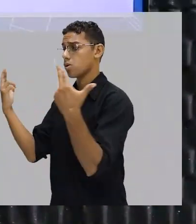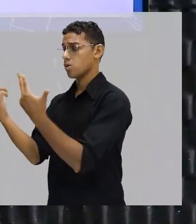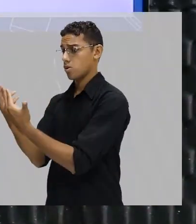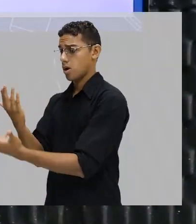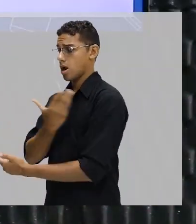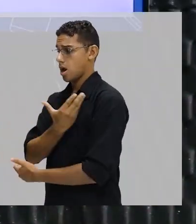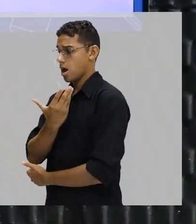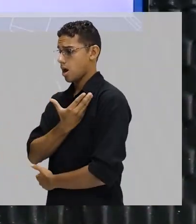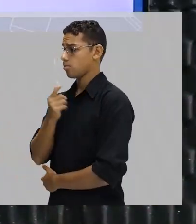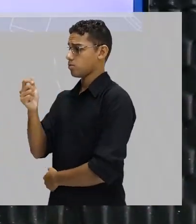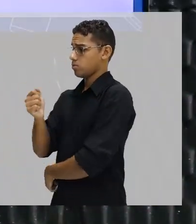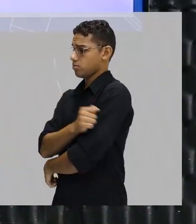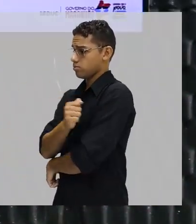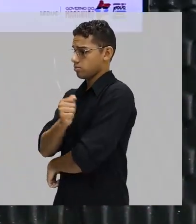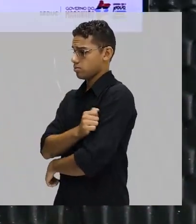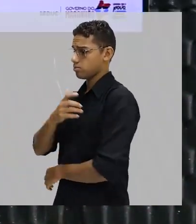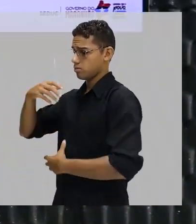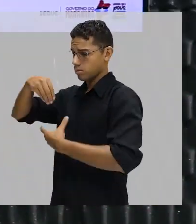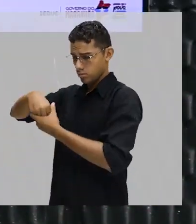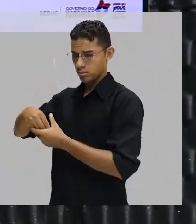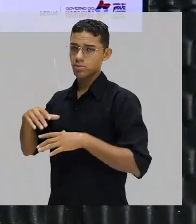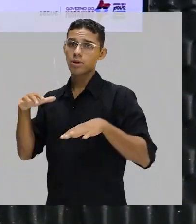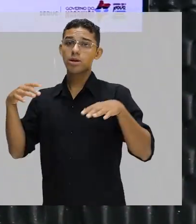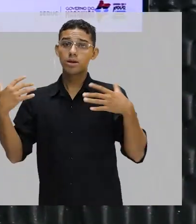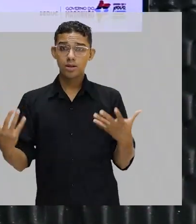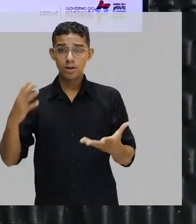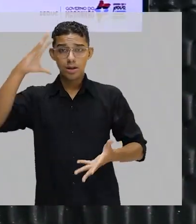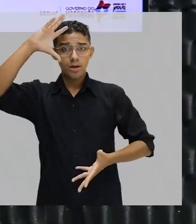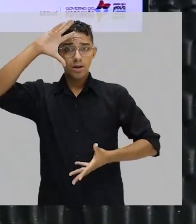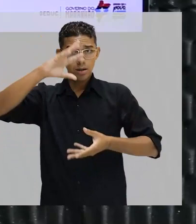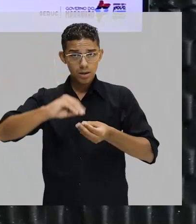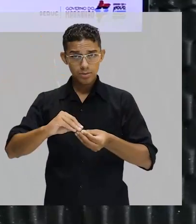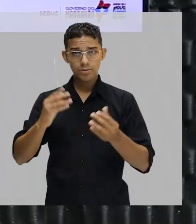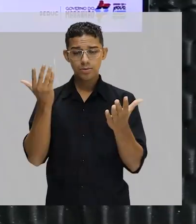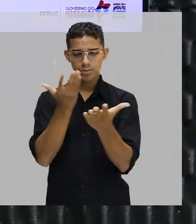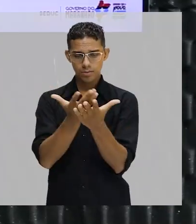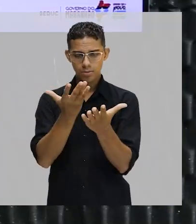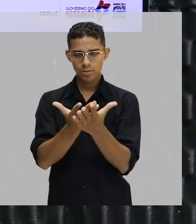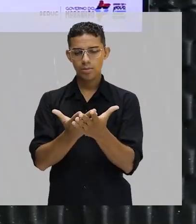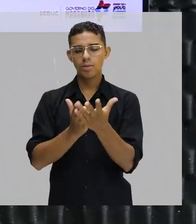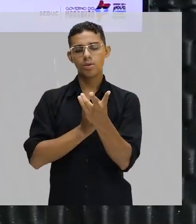encontravam pessoas da turma. Então é isso, turma, essa é a nossa aula